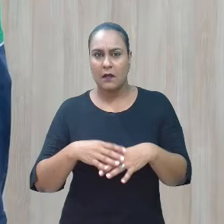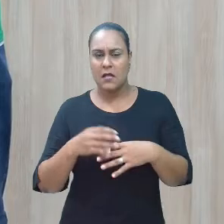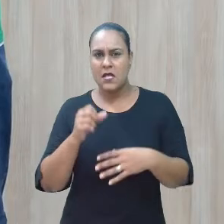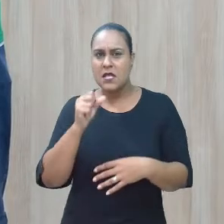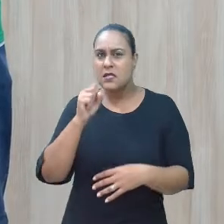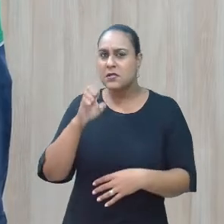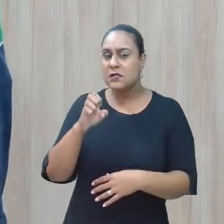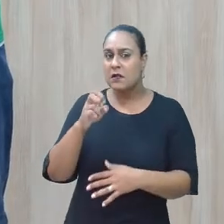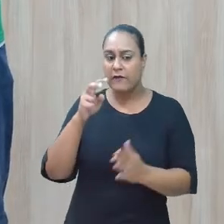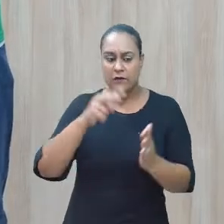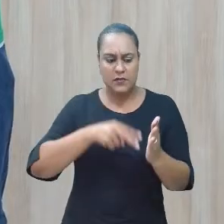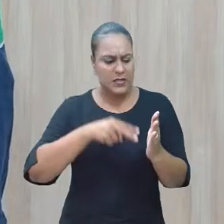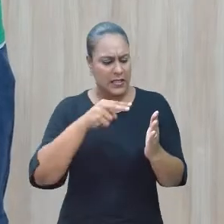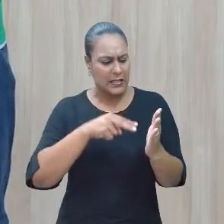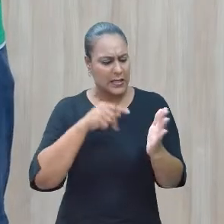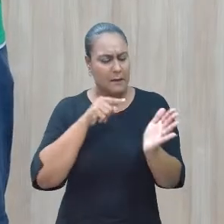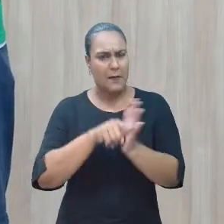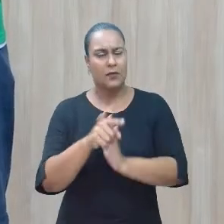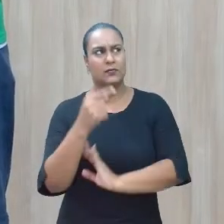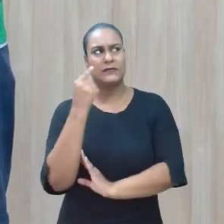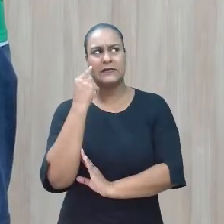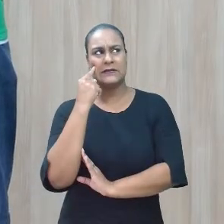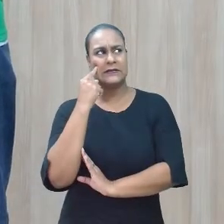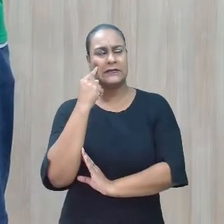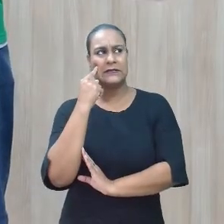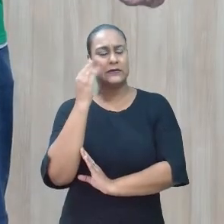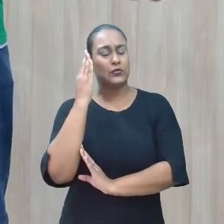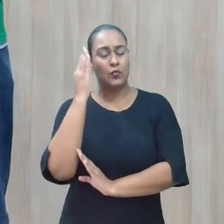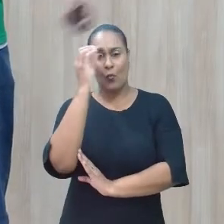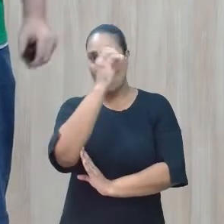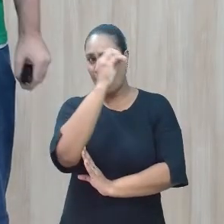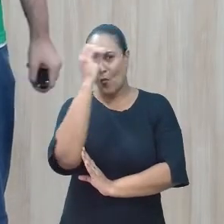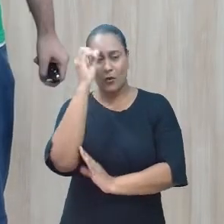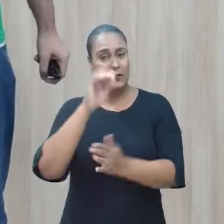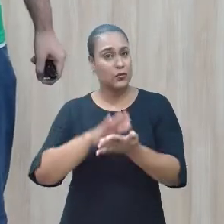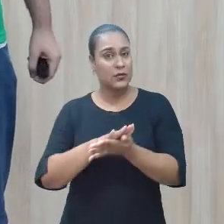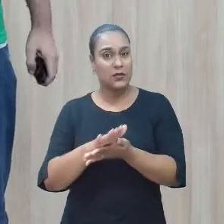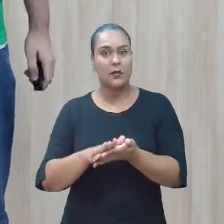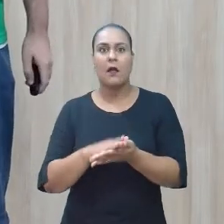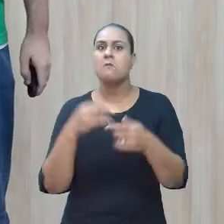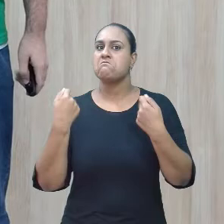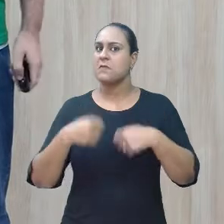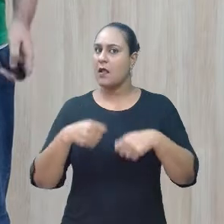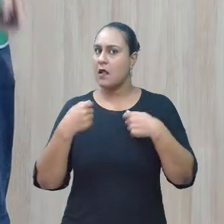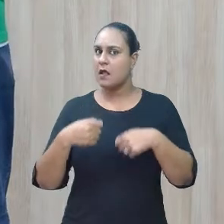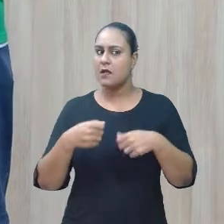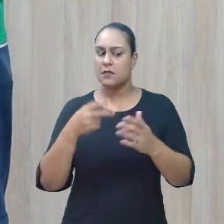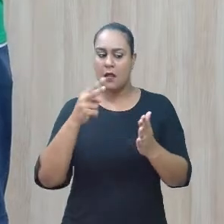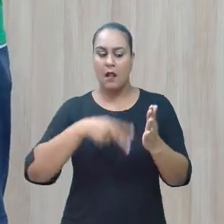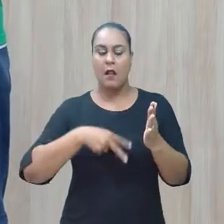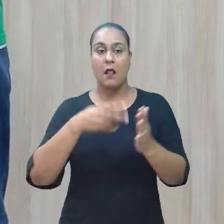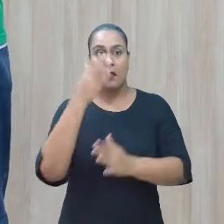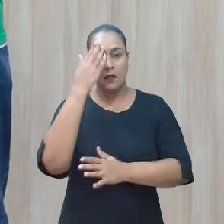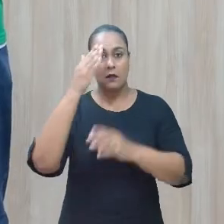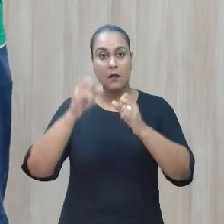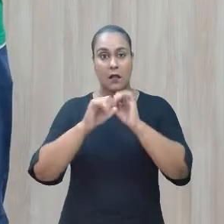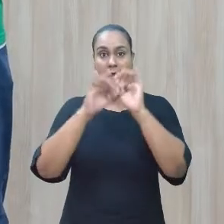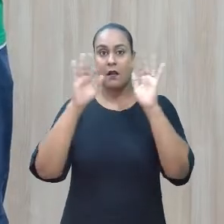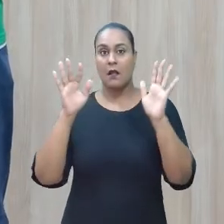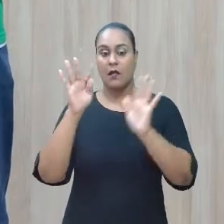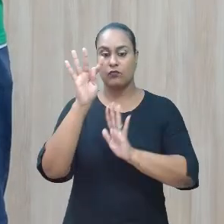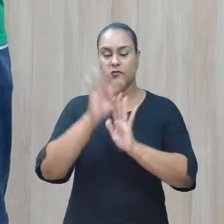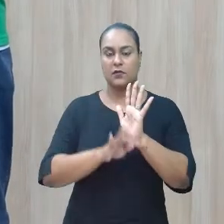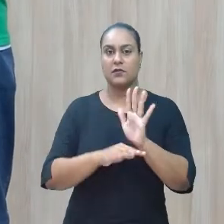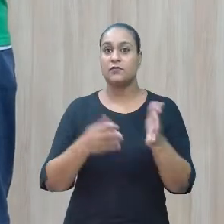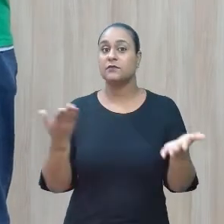interpretar ela direito o que ela pediu, você pode até fazer o cálculo direitinho, mas não sabe montar. Por isso você tem que saber interpretar, beleza? E a nossa aula de hoje,